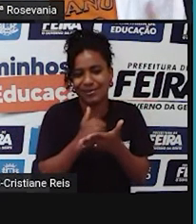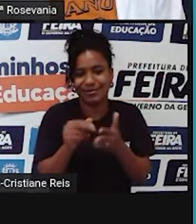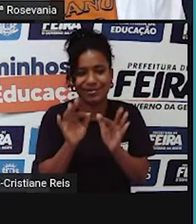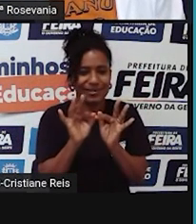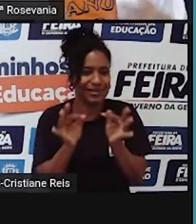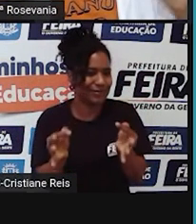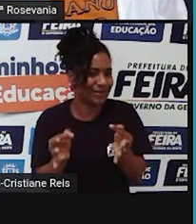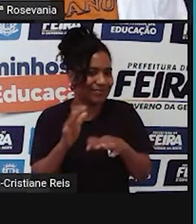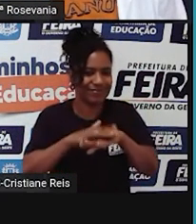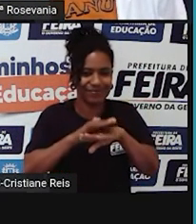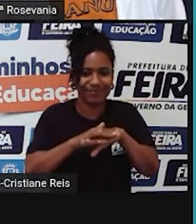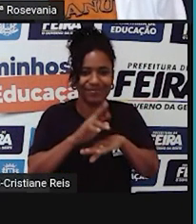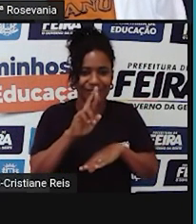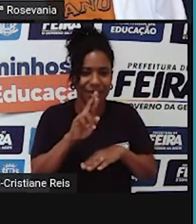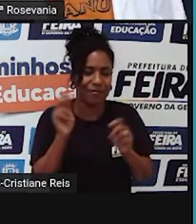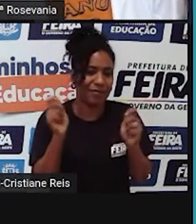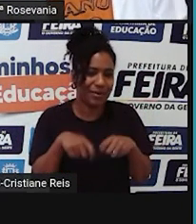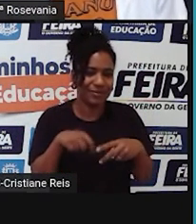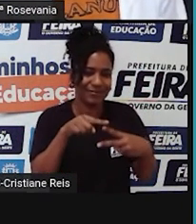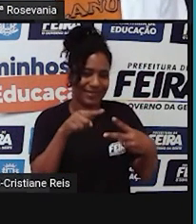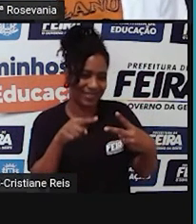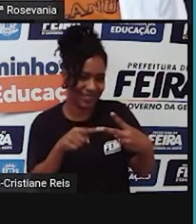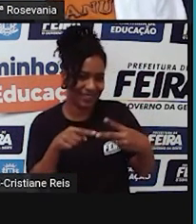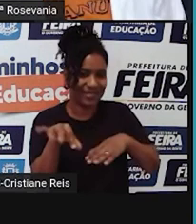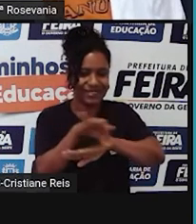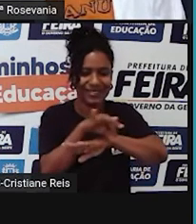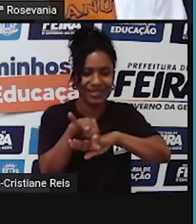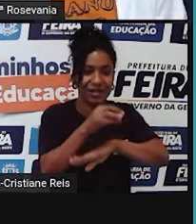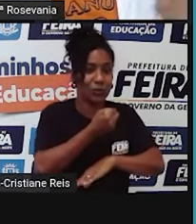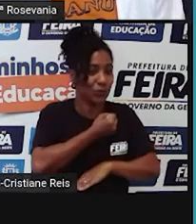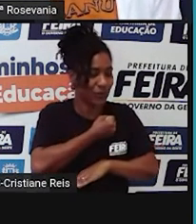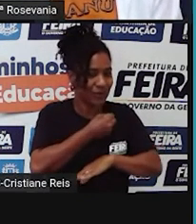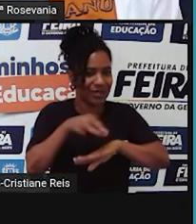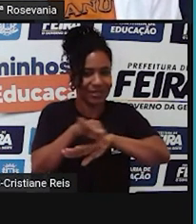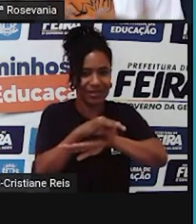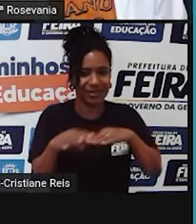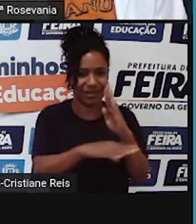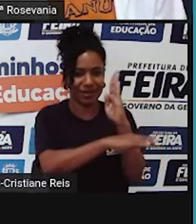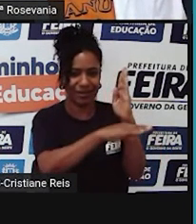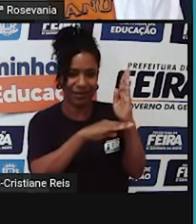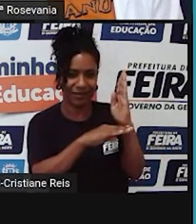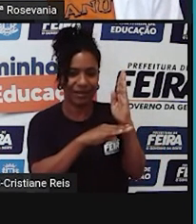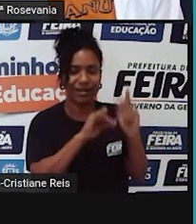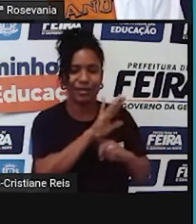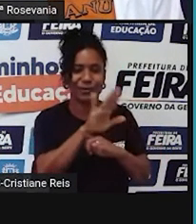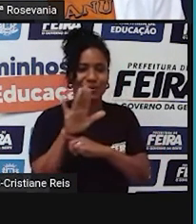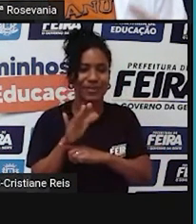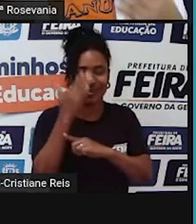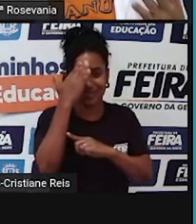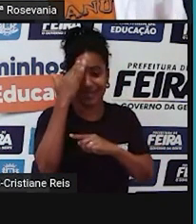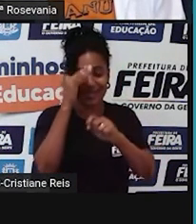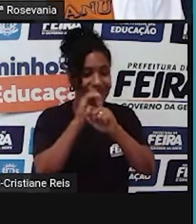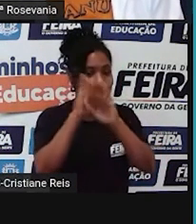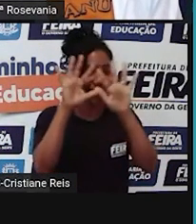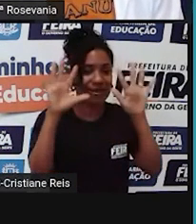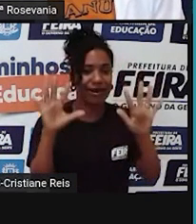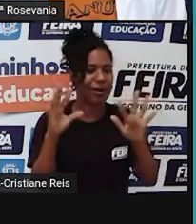E o melhor de tudo, existem dois tipos de escala, a numérica e a gráfica, e ela ajudou com que a gente, né, perceba e